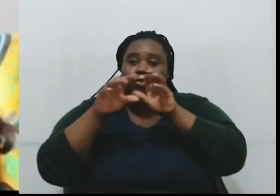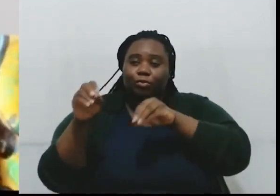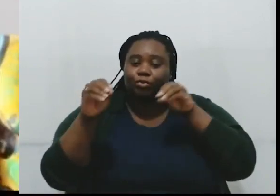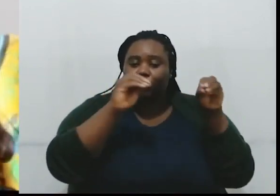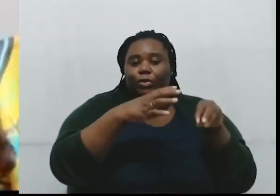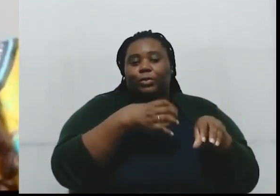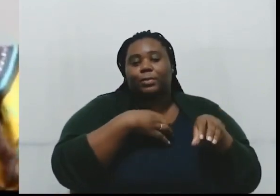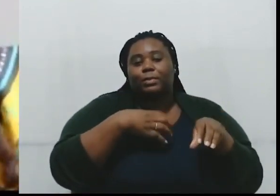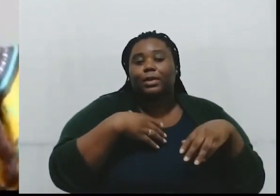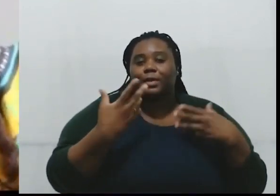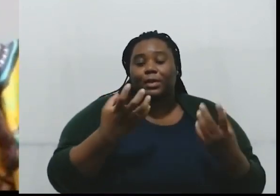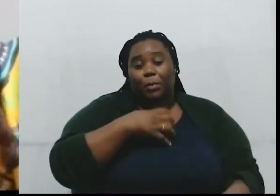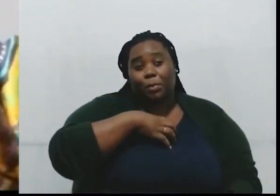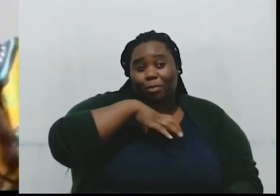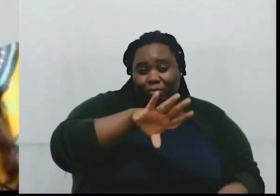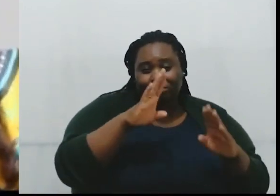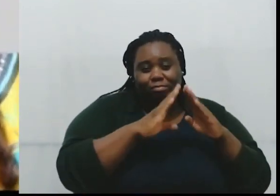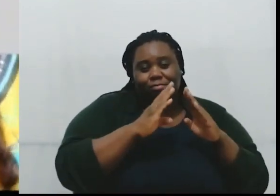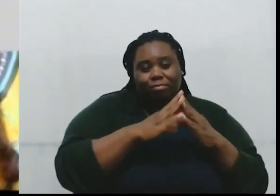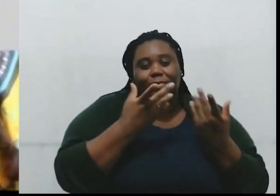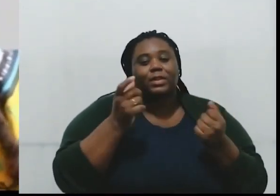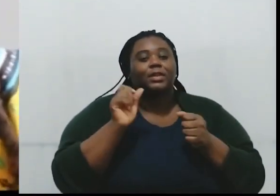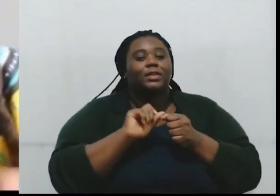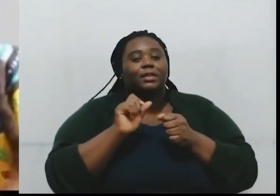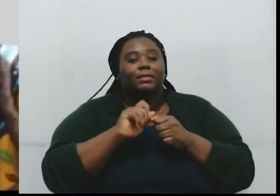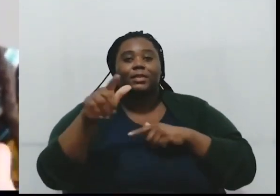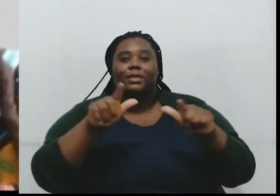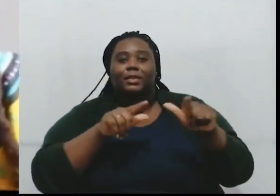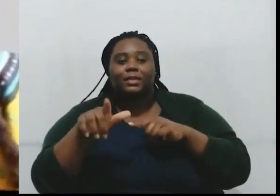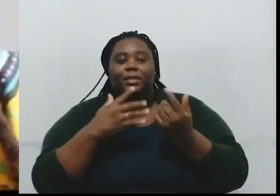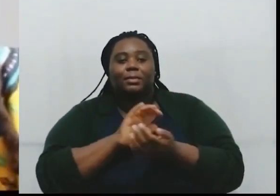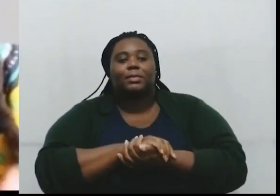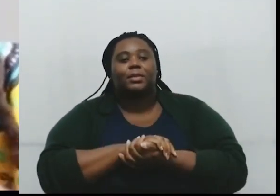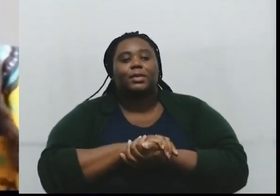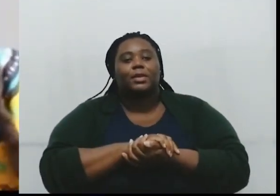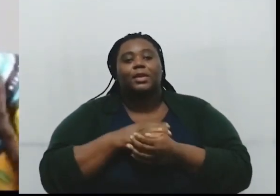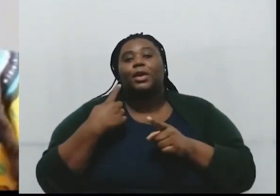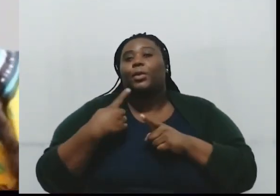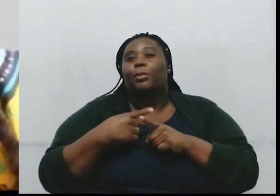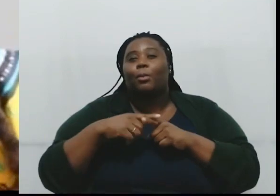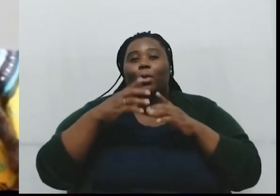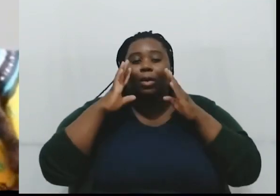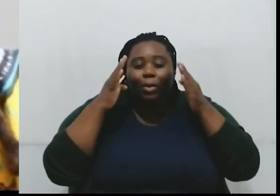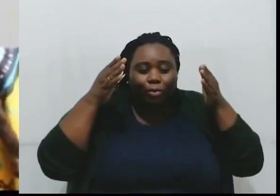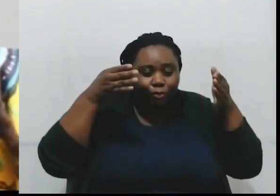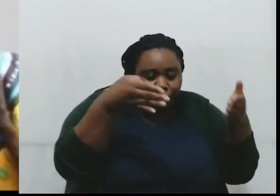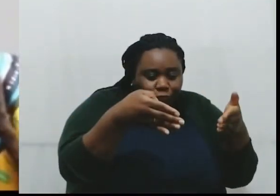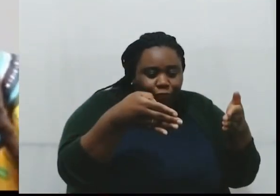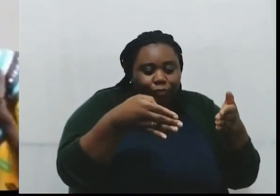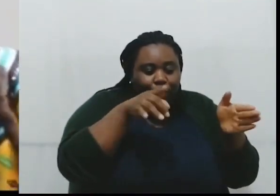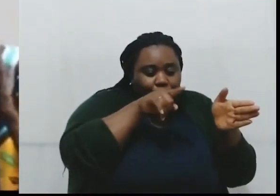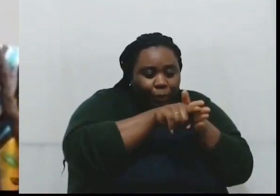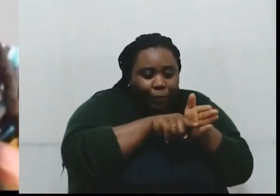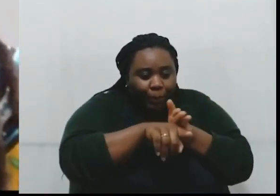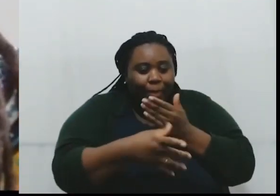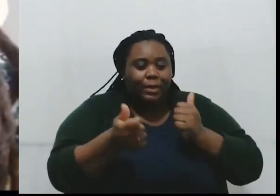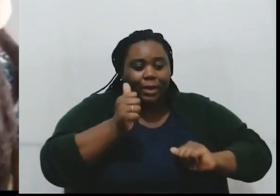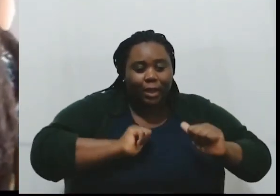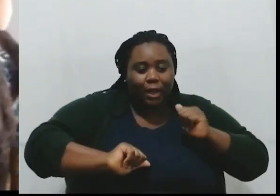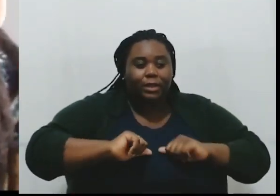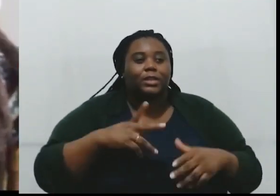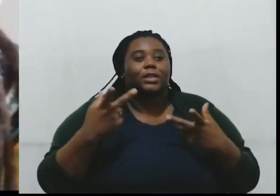estava fazendo um trabalho de mapeamento, porque eu entrei muito nessa coisa da pesquisa de artistas da cultura popular, então estava fazendo